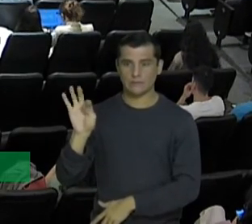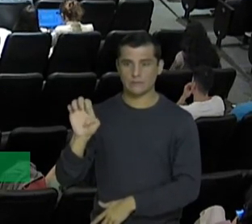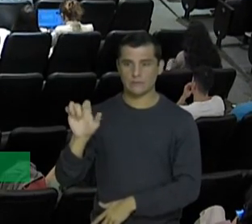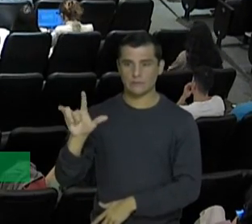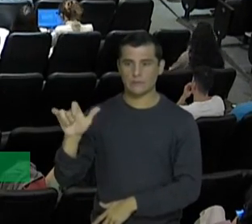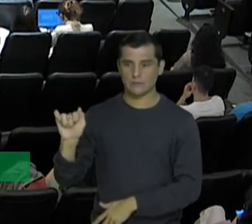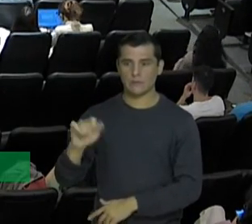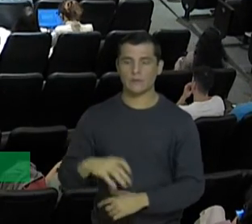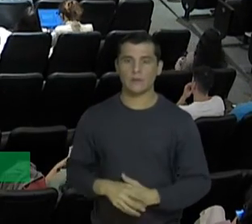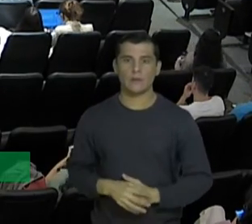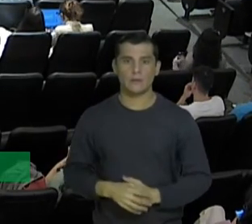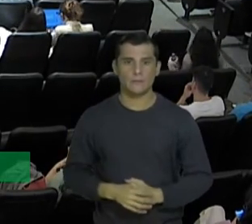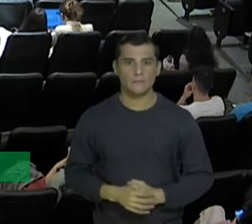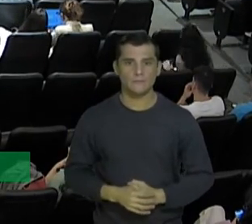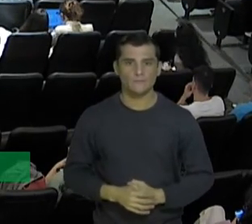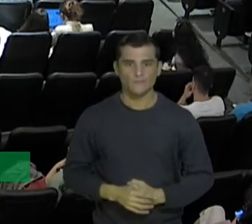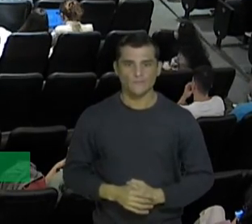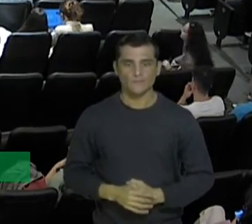da